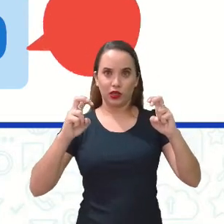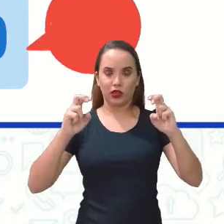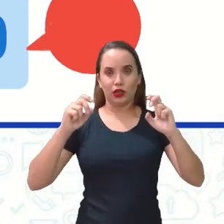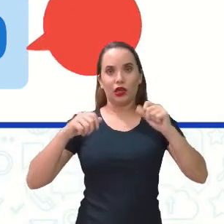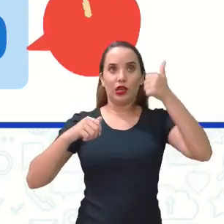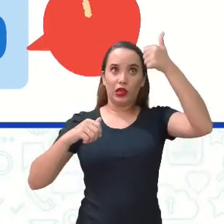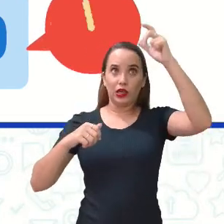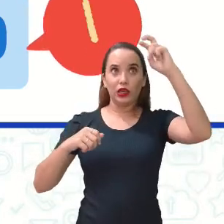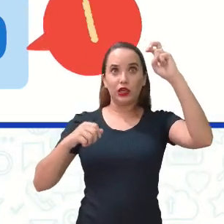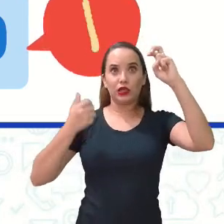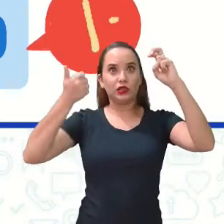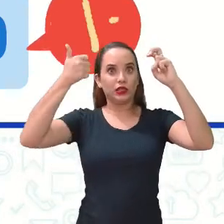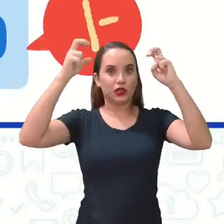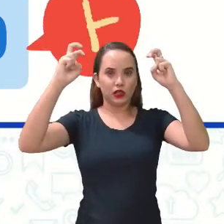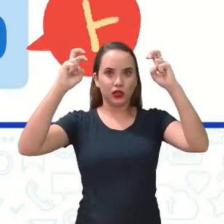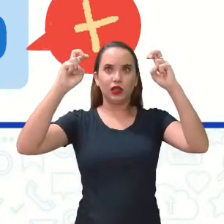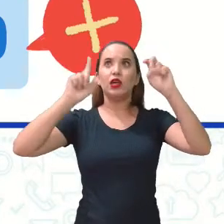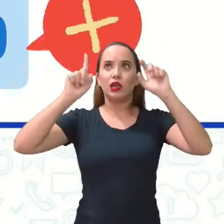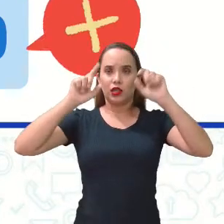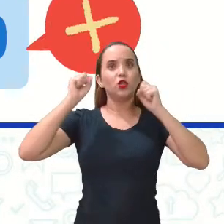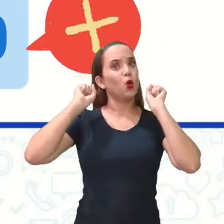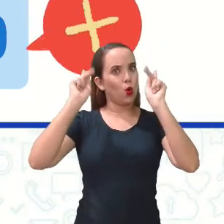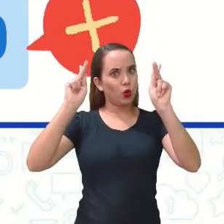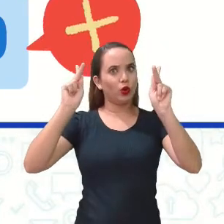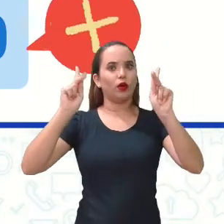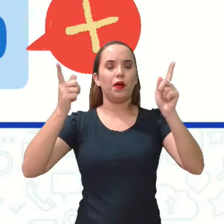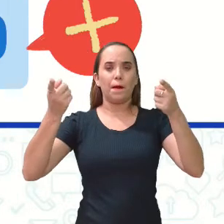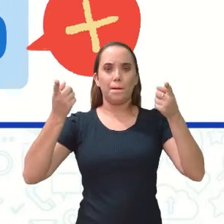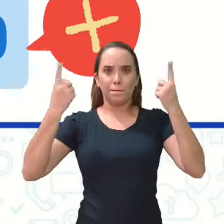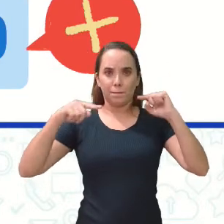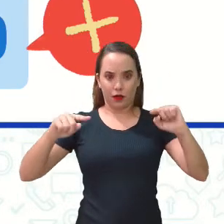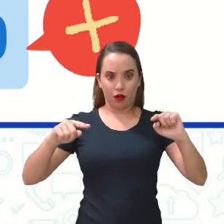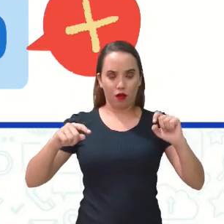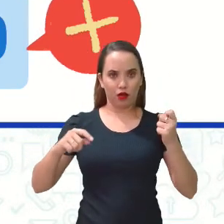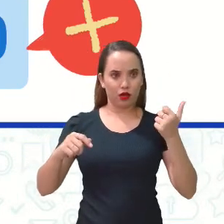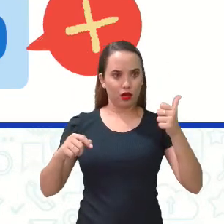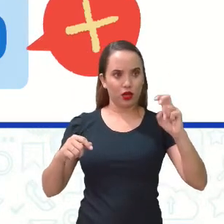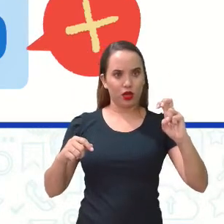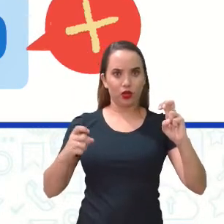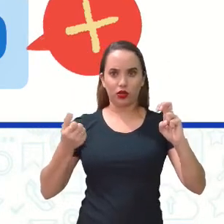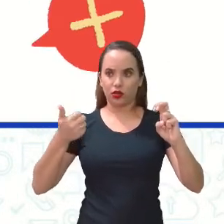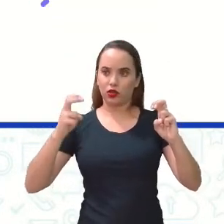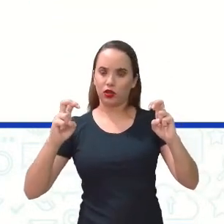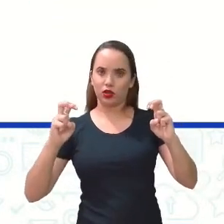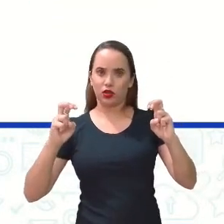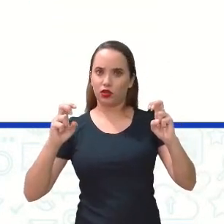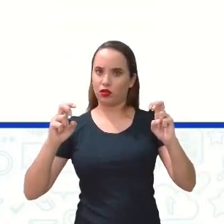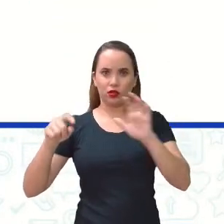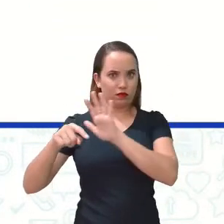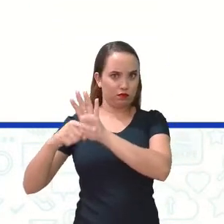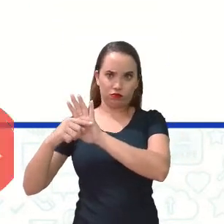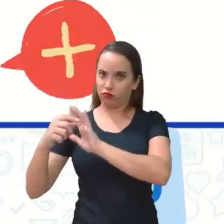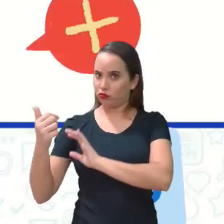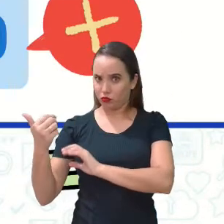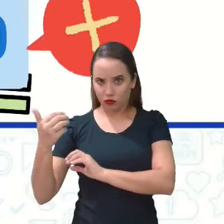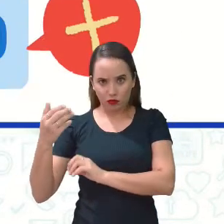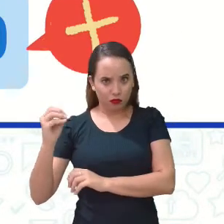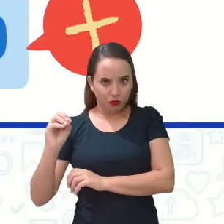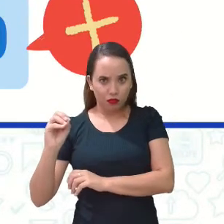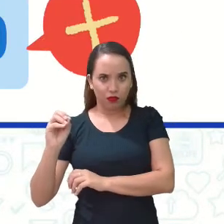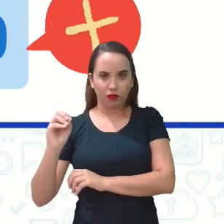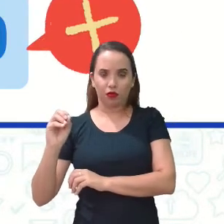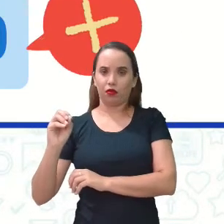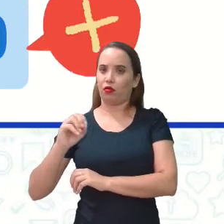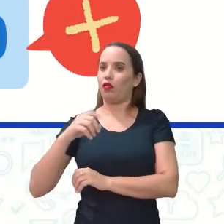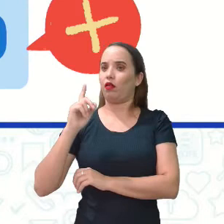não satisfaz a equação de baixo, né? Ou seja, vou ficar 15 menos 15, não é 10. Então, sempre o valor